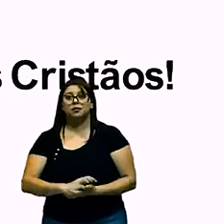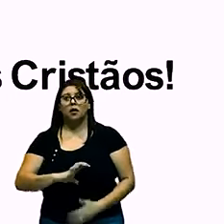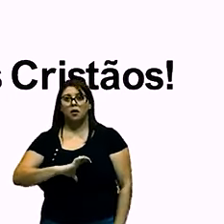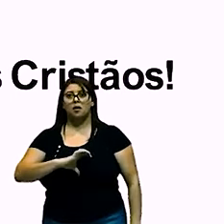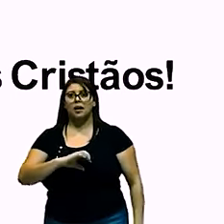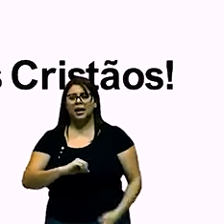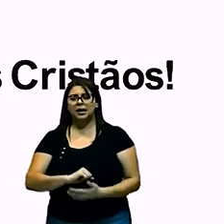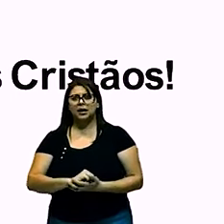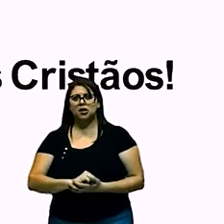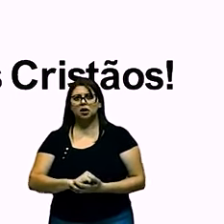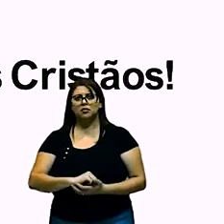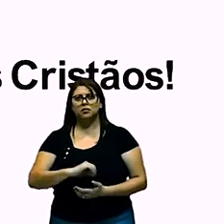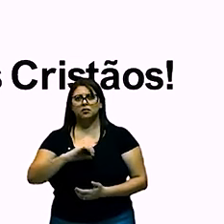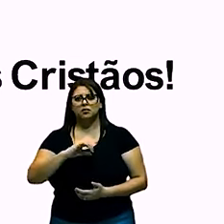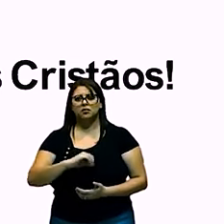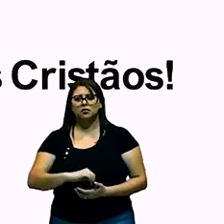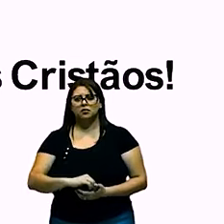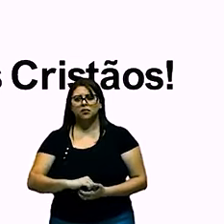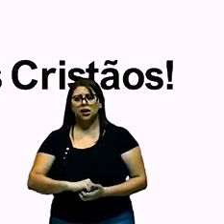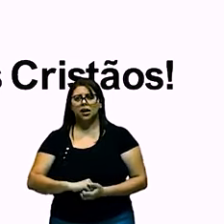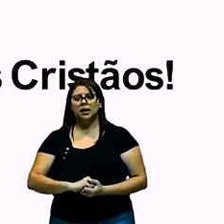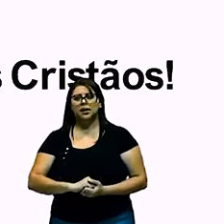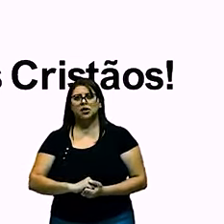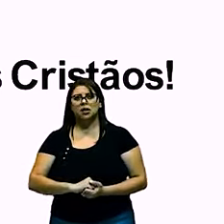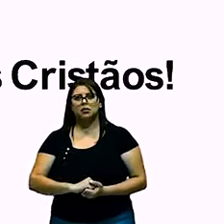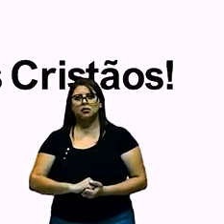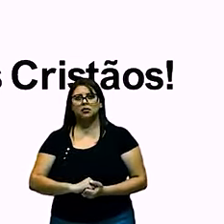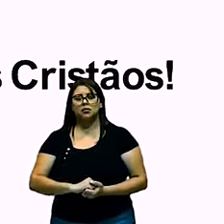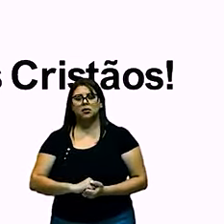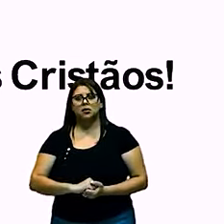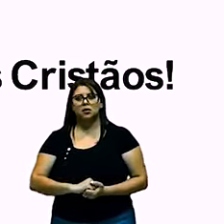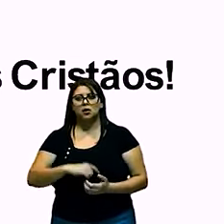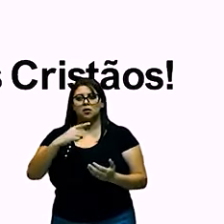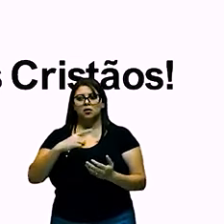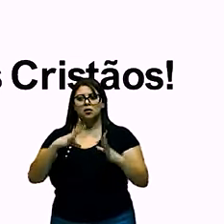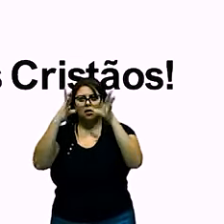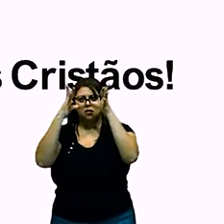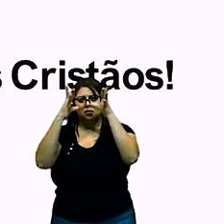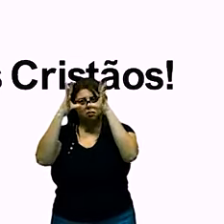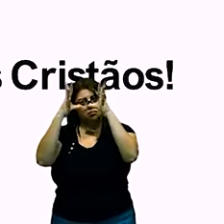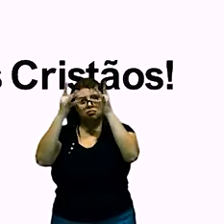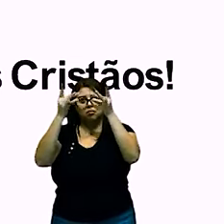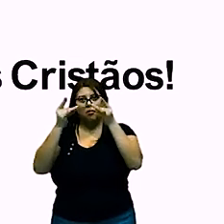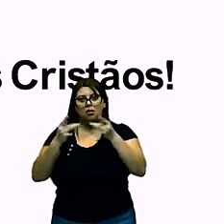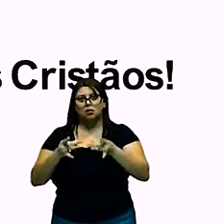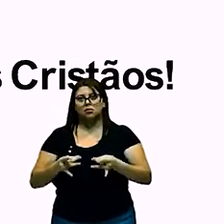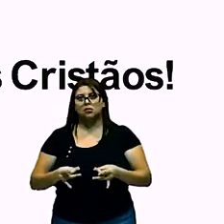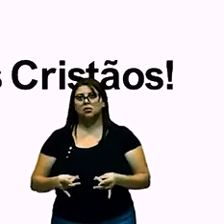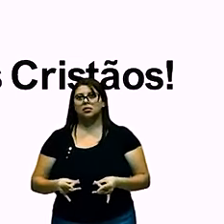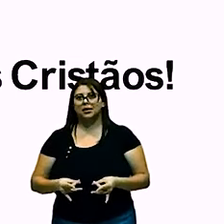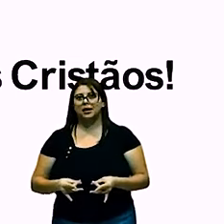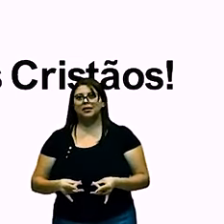diferentes deles, de sua época. Nós fazemos parte de um movimento histórico do início, final do século XIX, início do